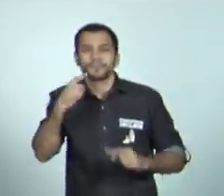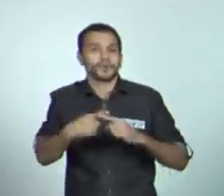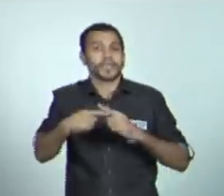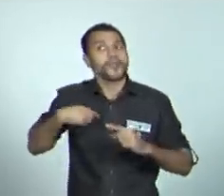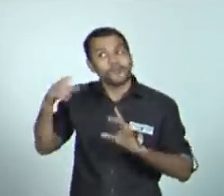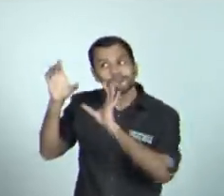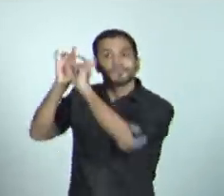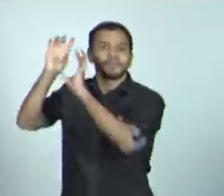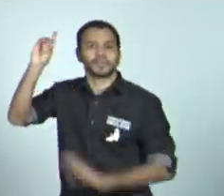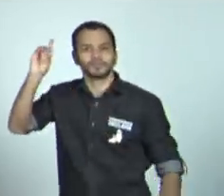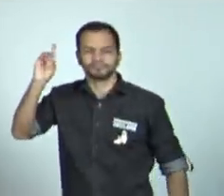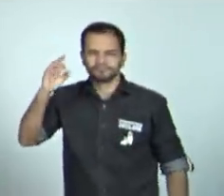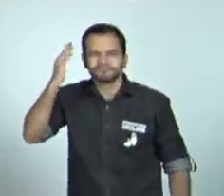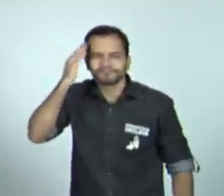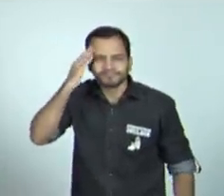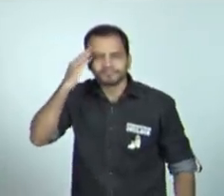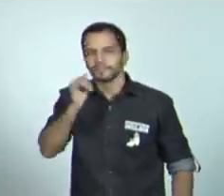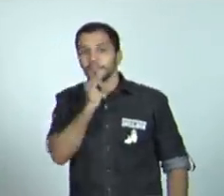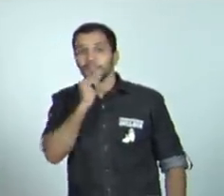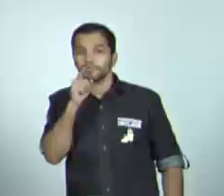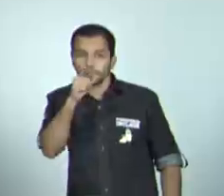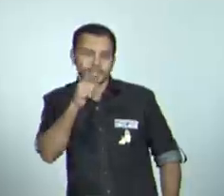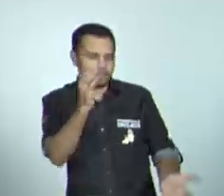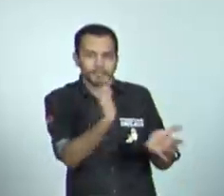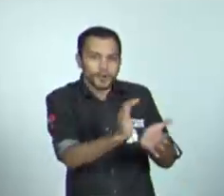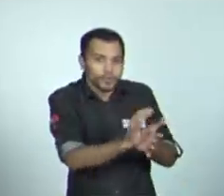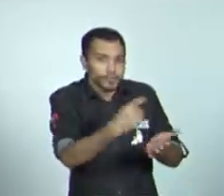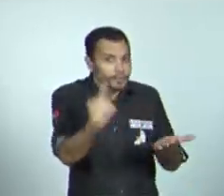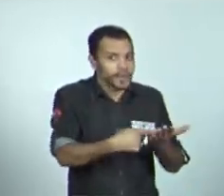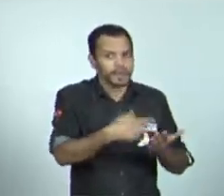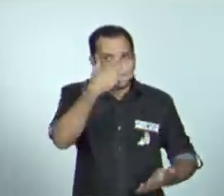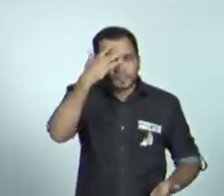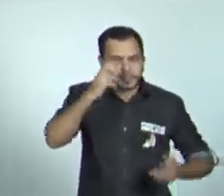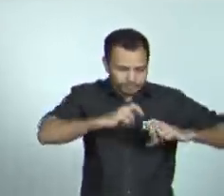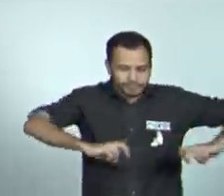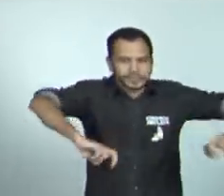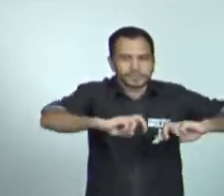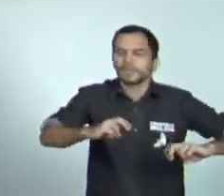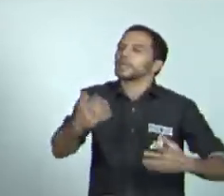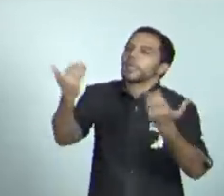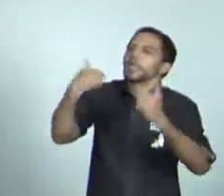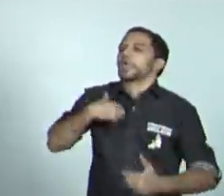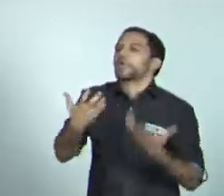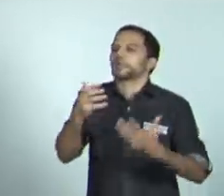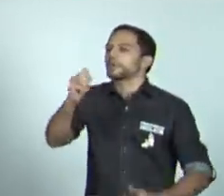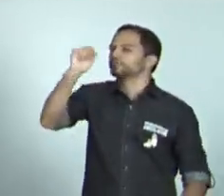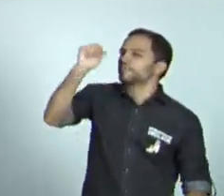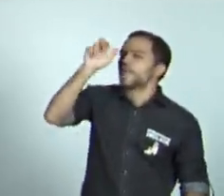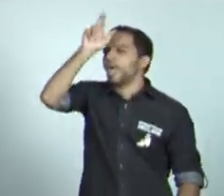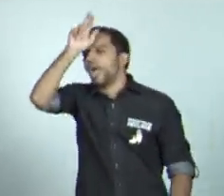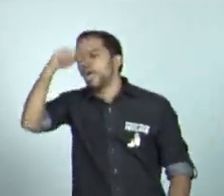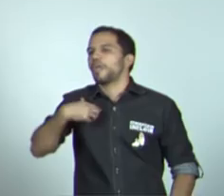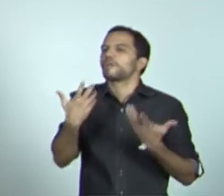e se você tá com grupo no lugar todo mundo começa a pedir cerveja você não foi embora não tá de com os caras pedir um suco de